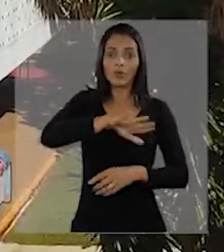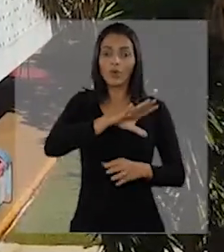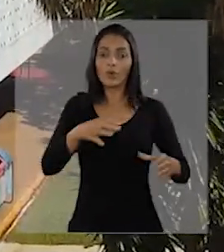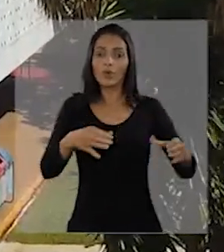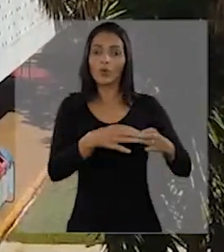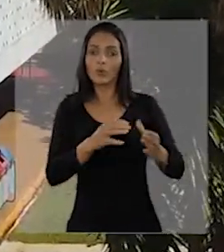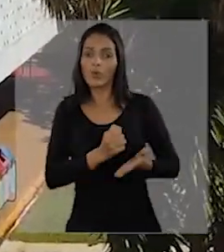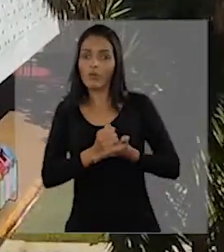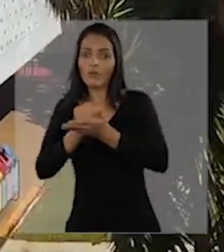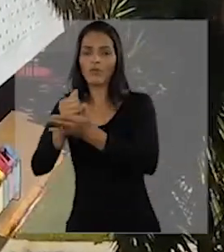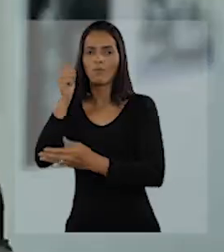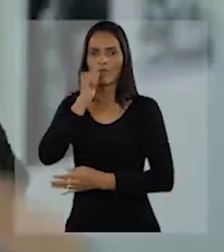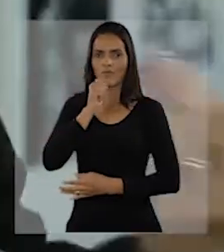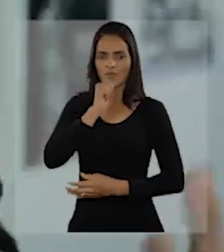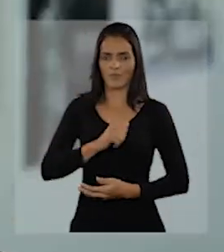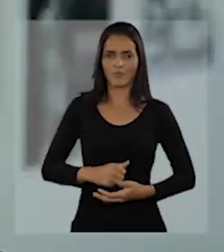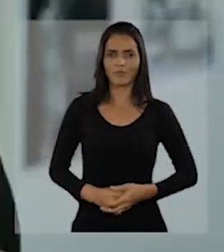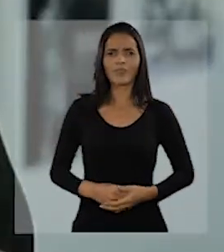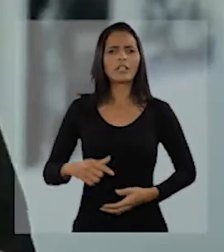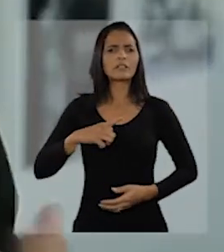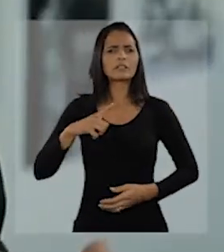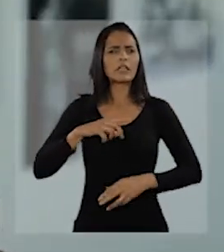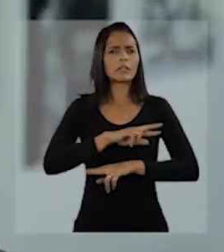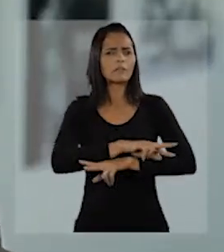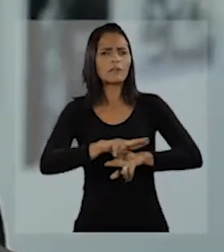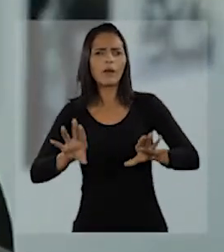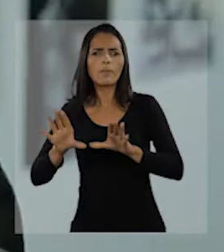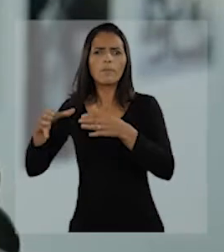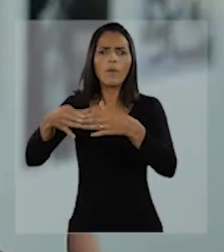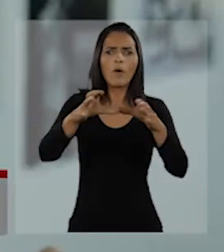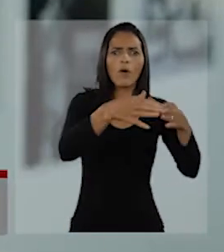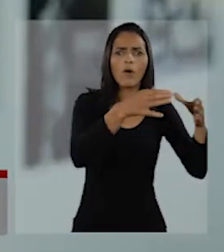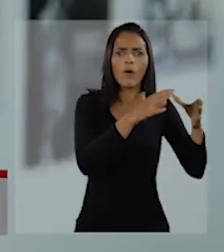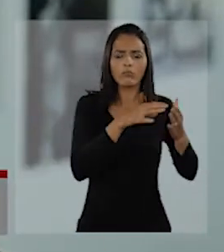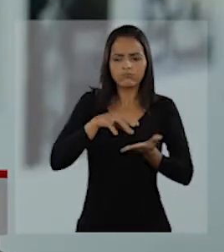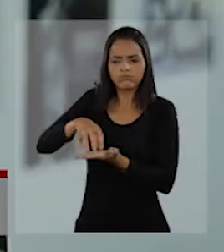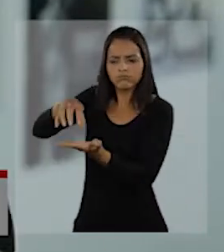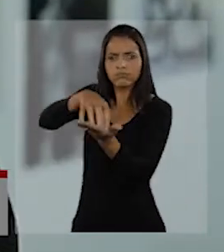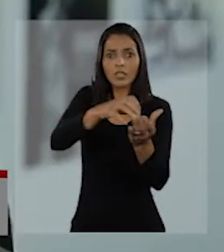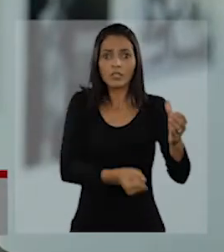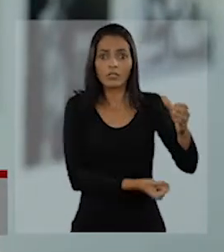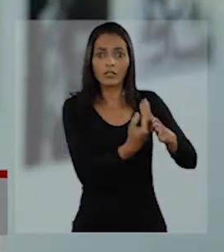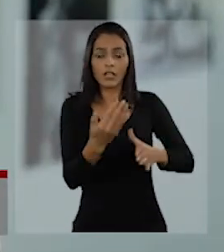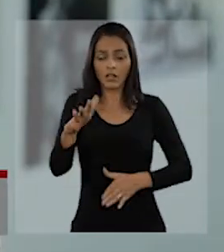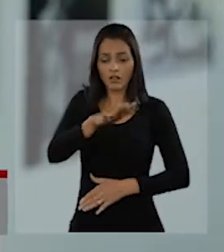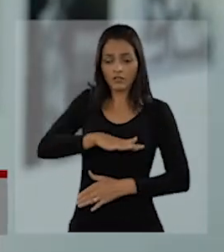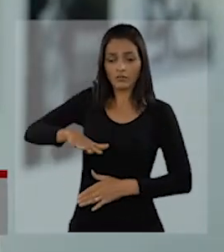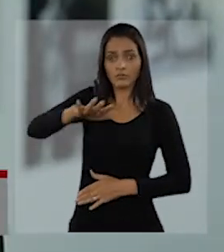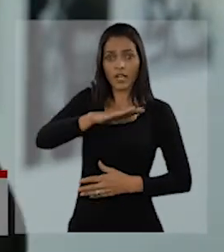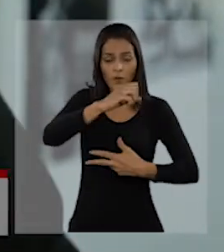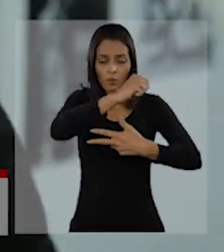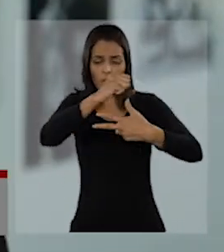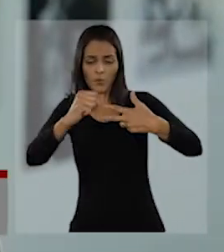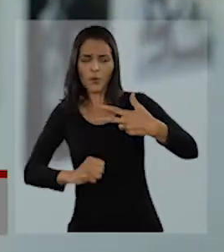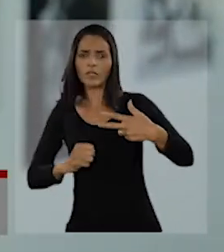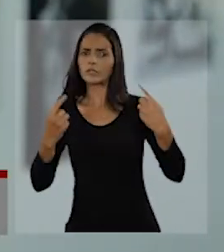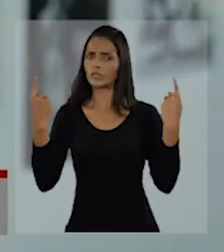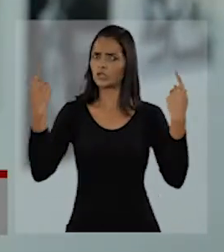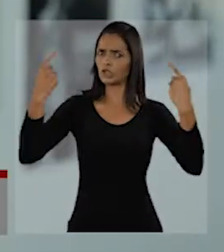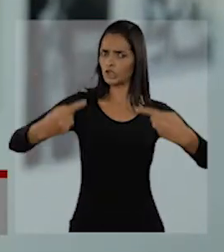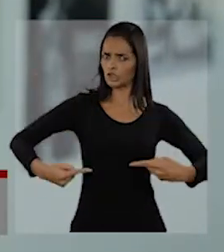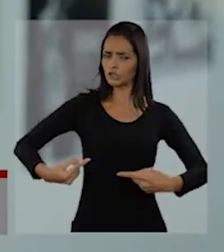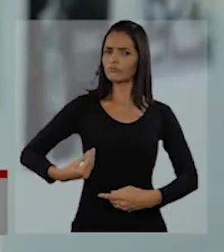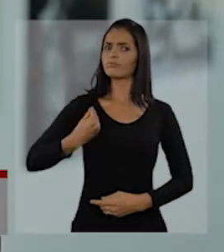de apoio à mulher. Muitos movimentos e instituições estão surgindo. Os espaços de poder estão sendo